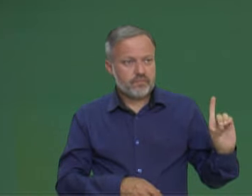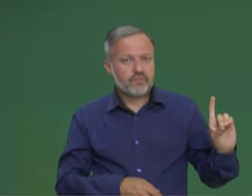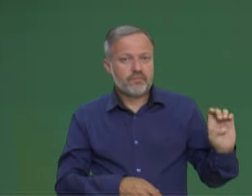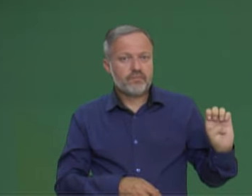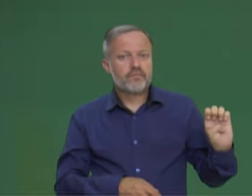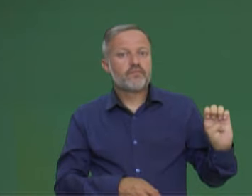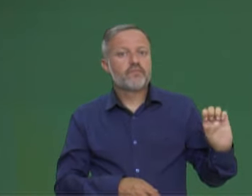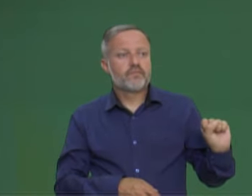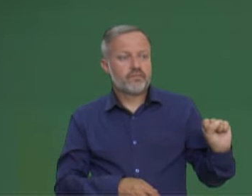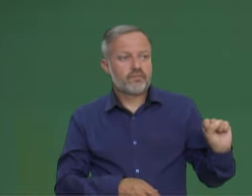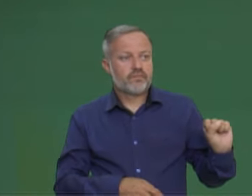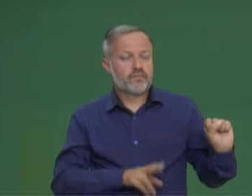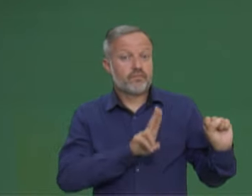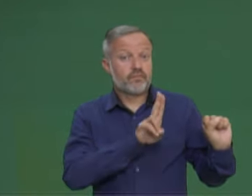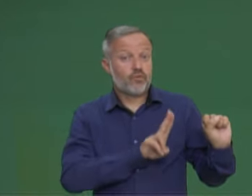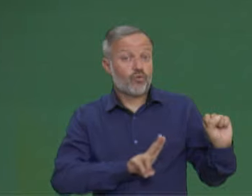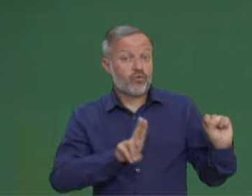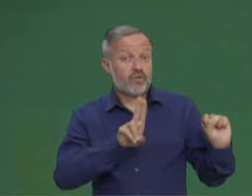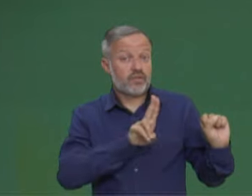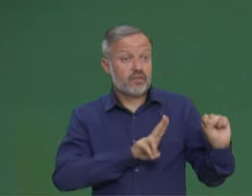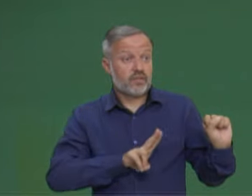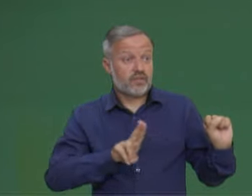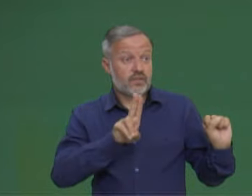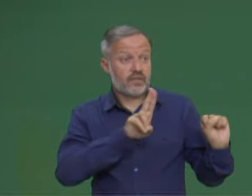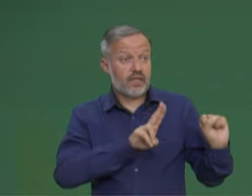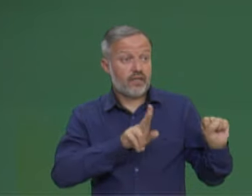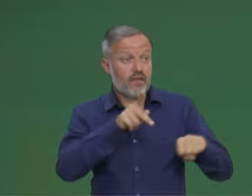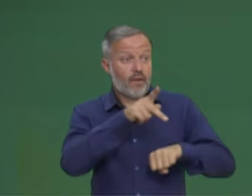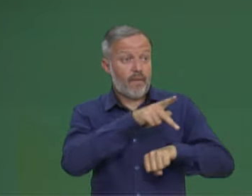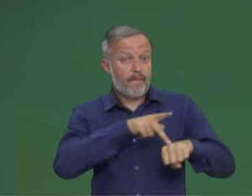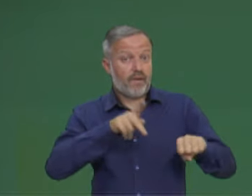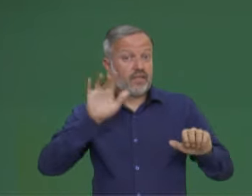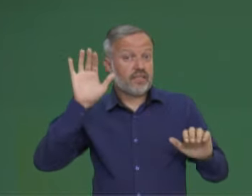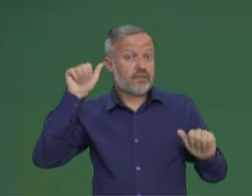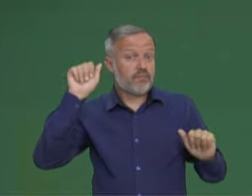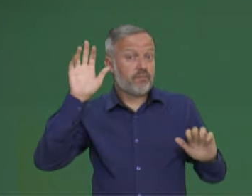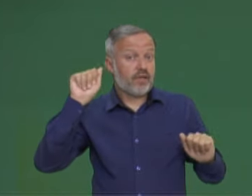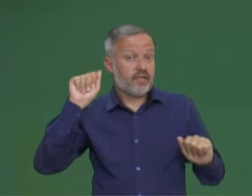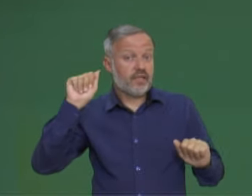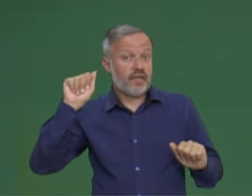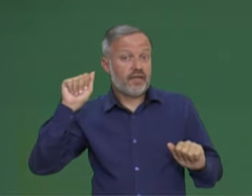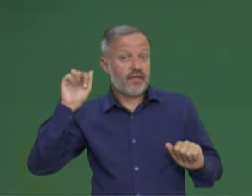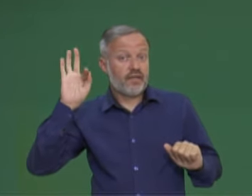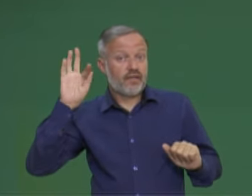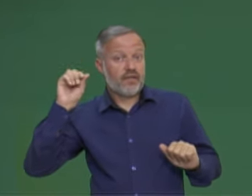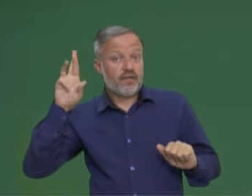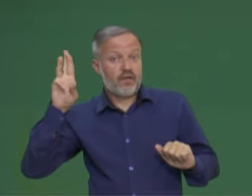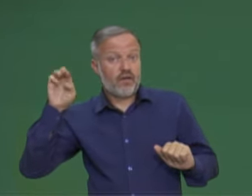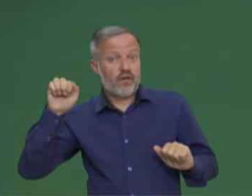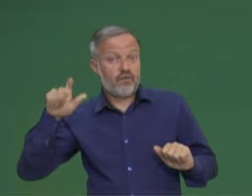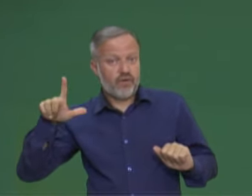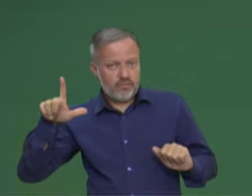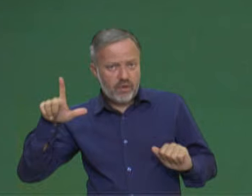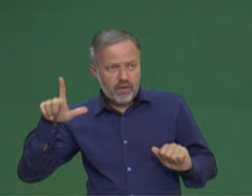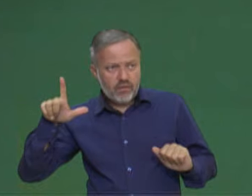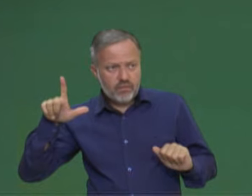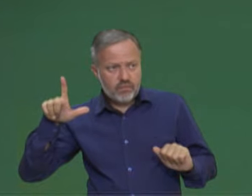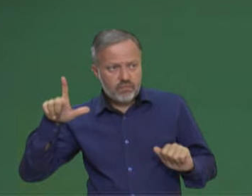muito utilizado na Espanha, de maneira formal, certo?